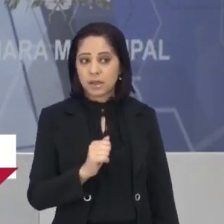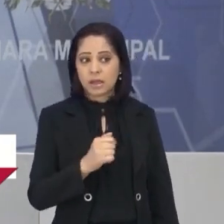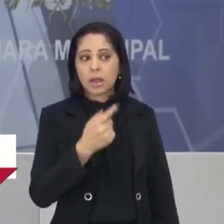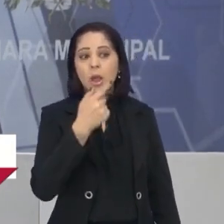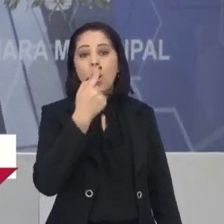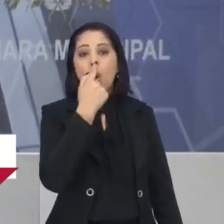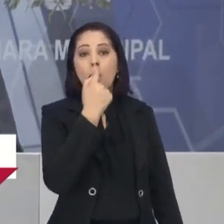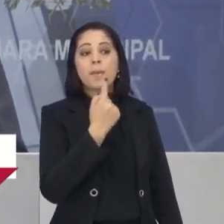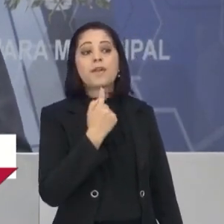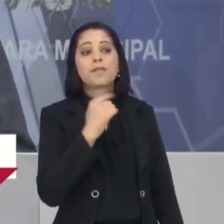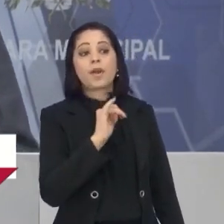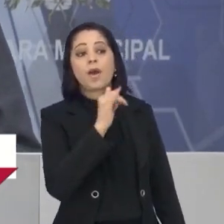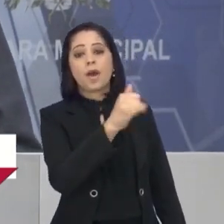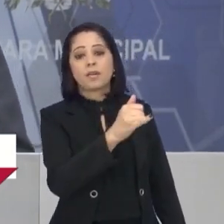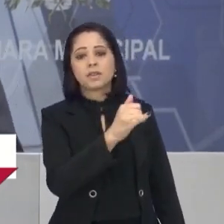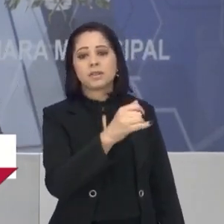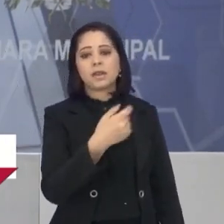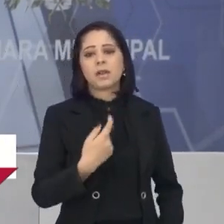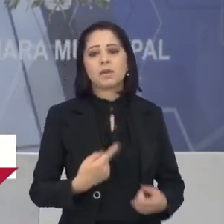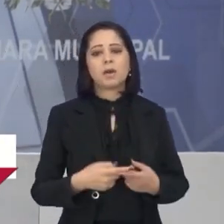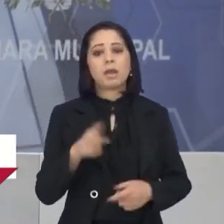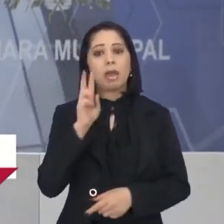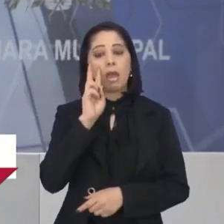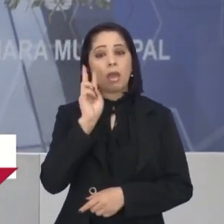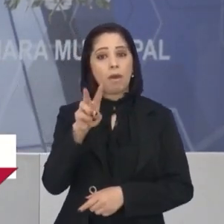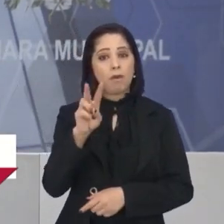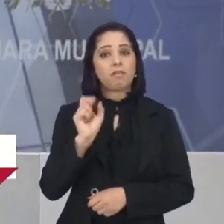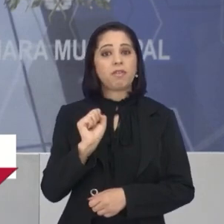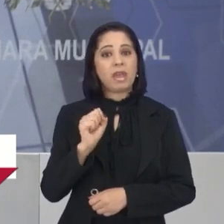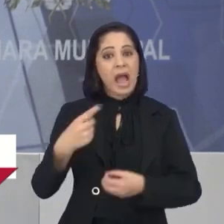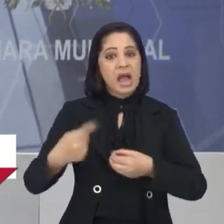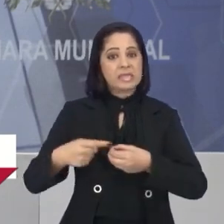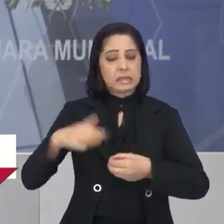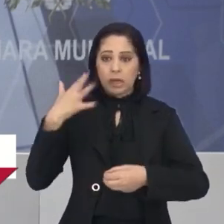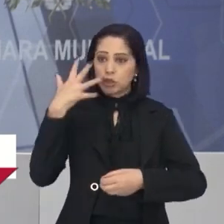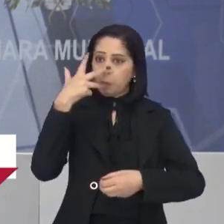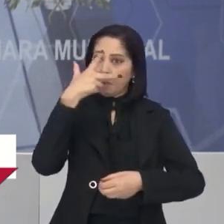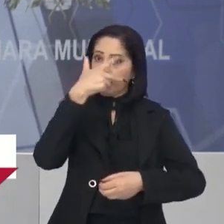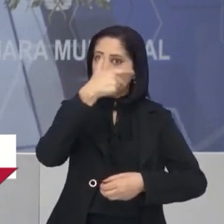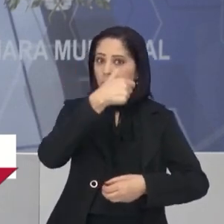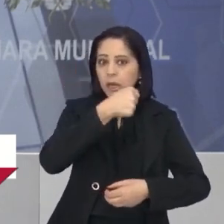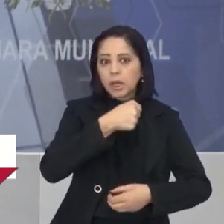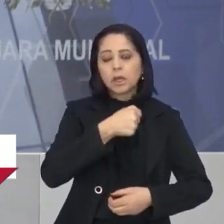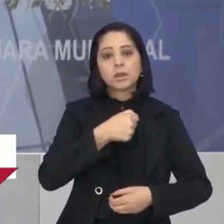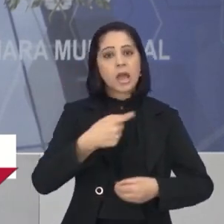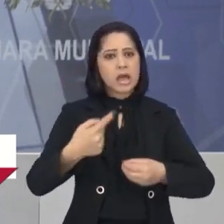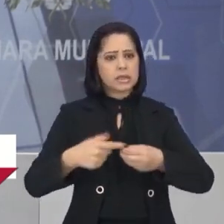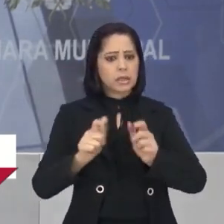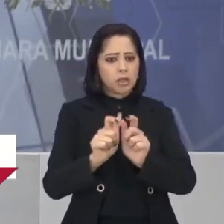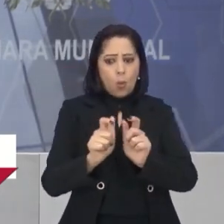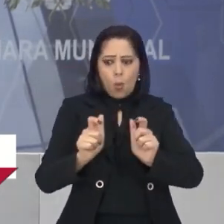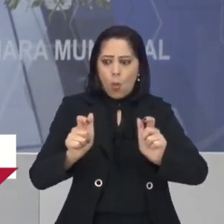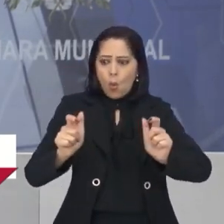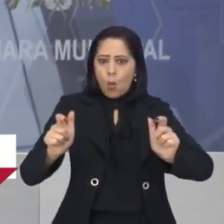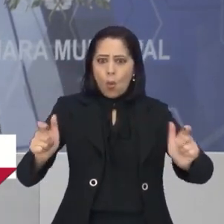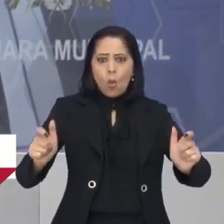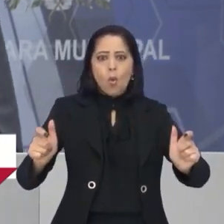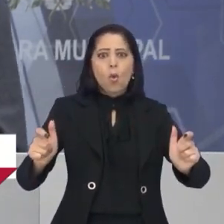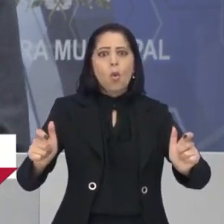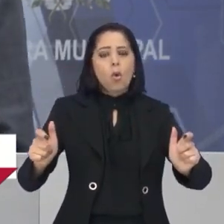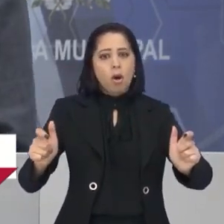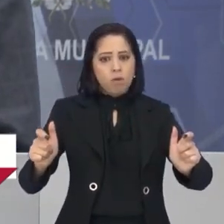naquele telão quando do Hino Nacional como a cidade tá bonita não é uma cidade pujante como essa eh